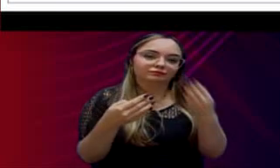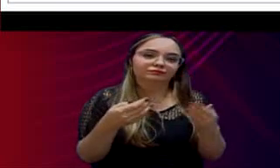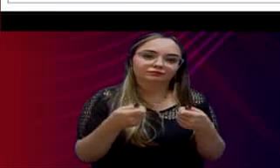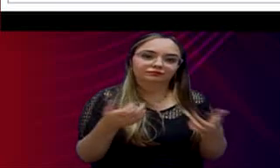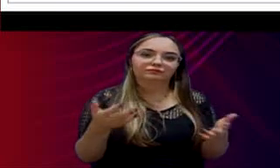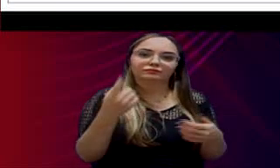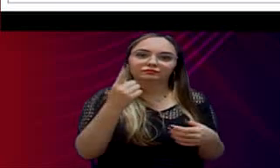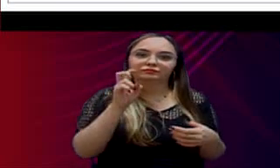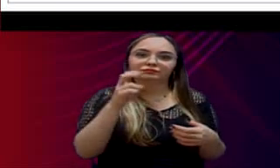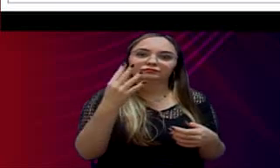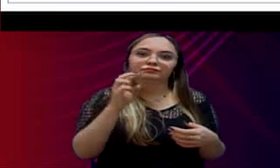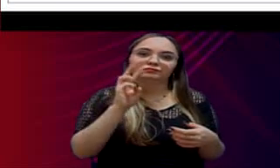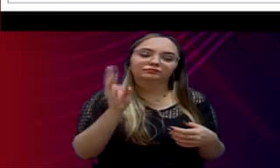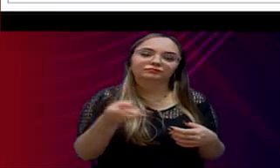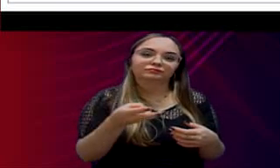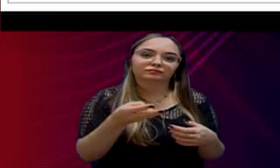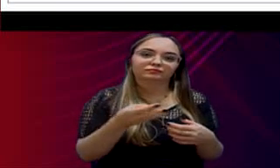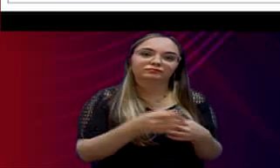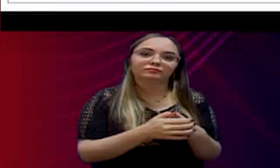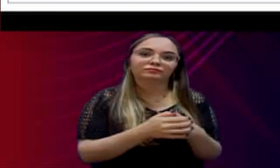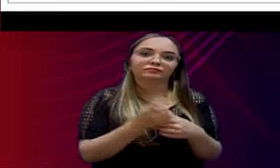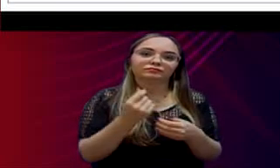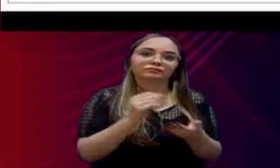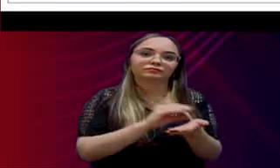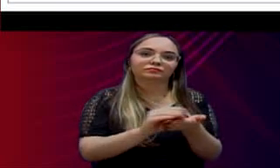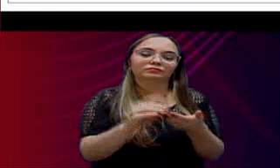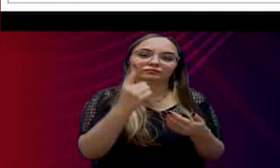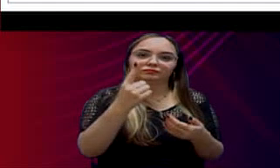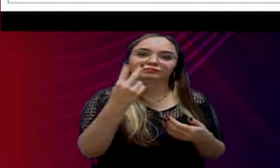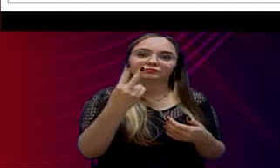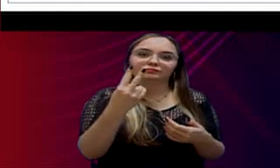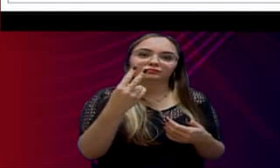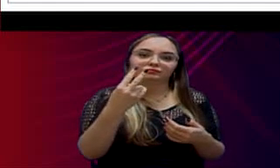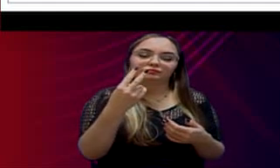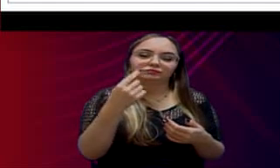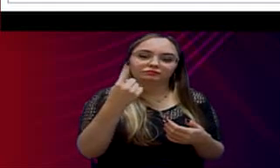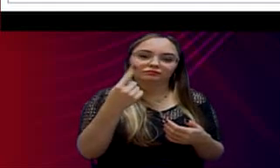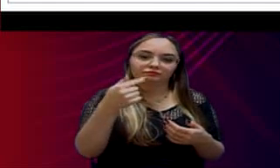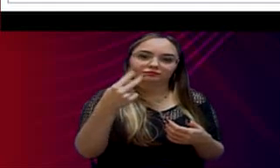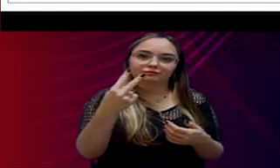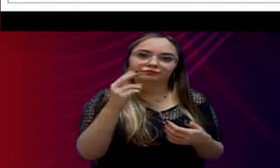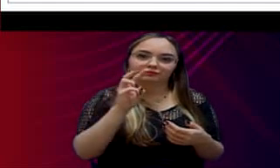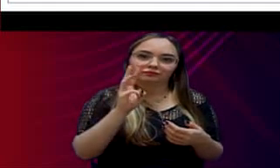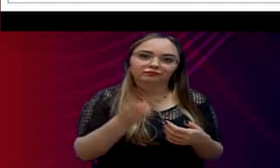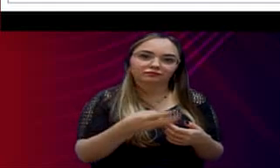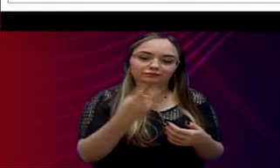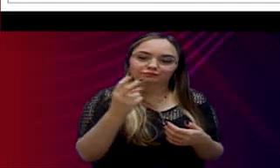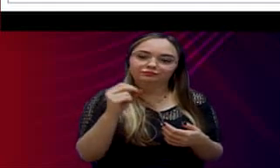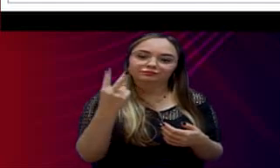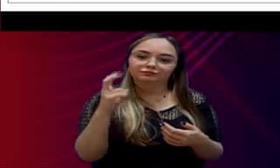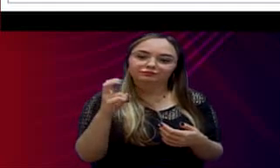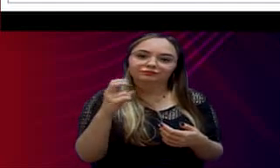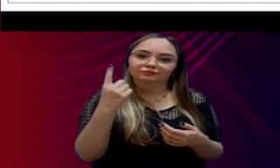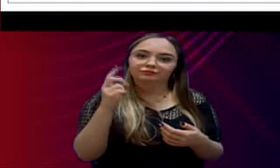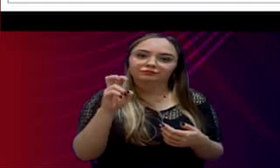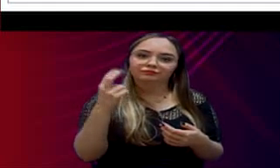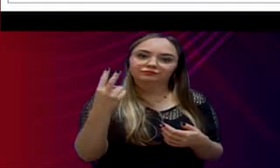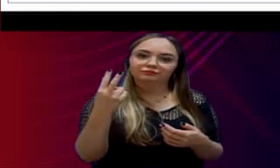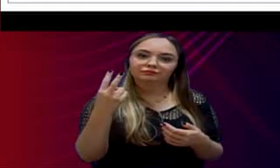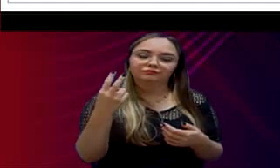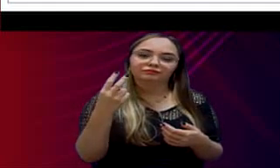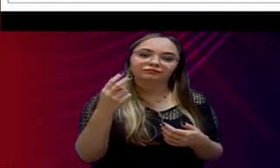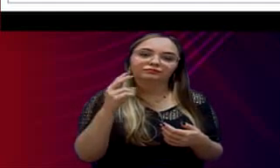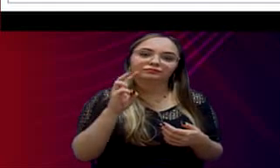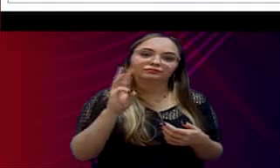a despesa de 154 milhões uma receita de 172 milhões 2025 157 milhões de